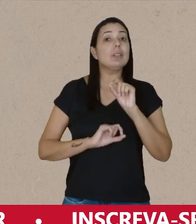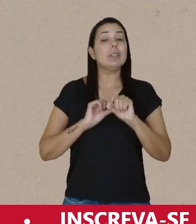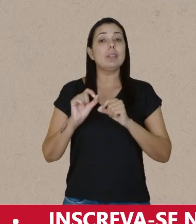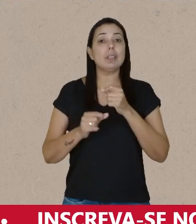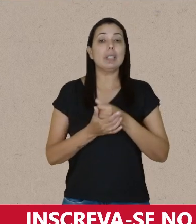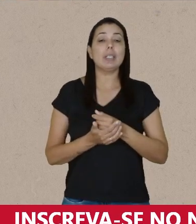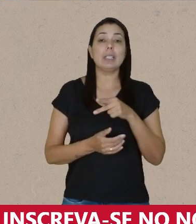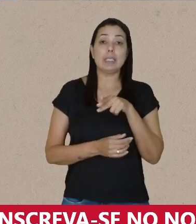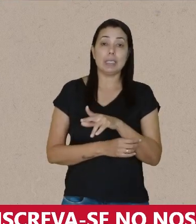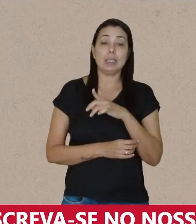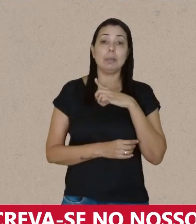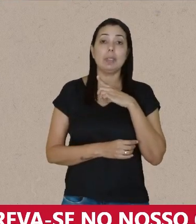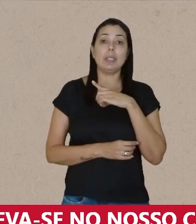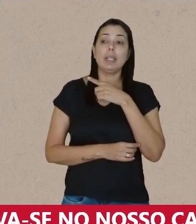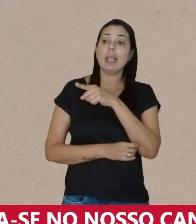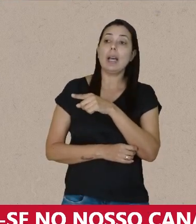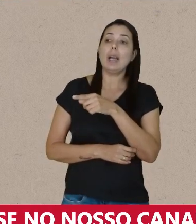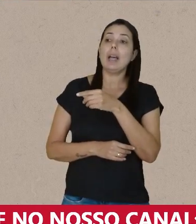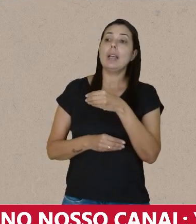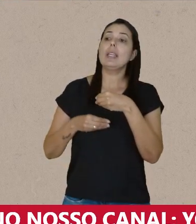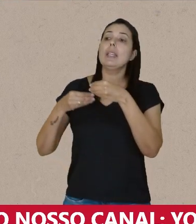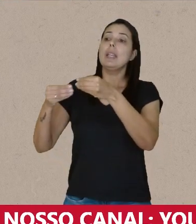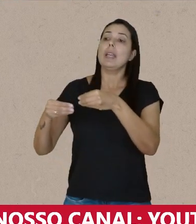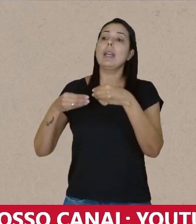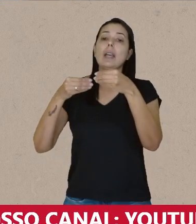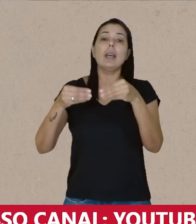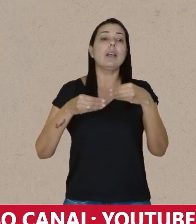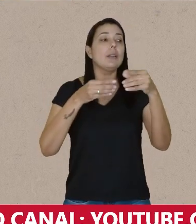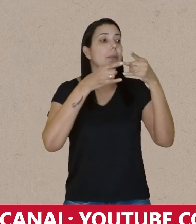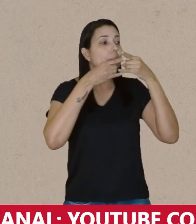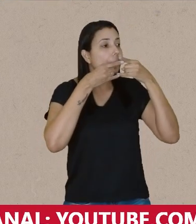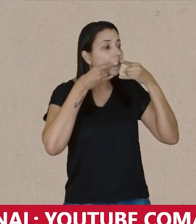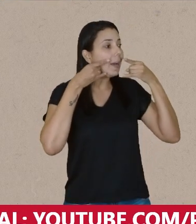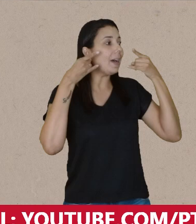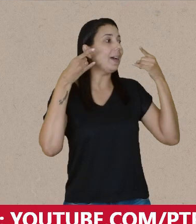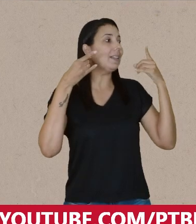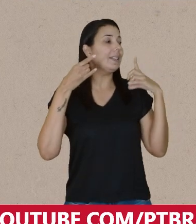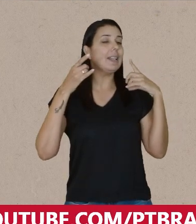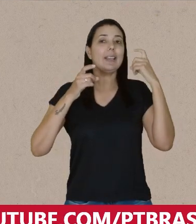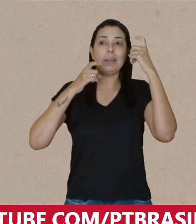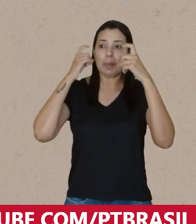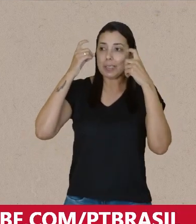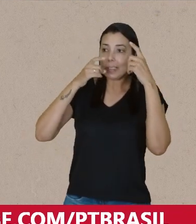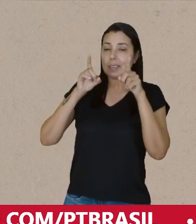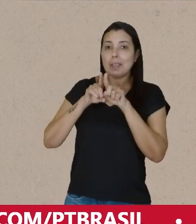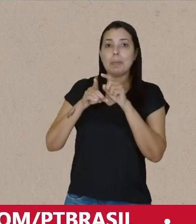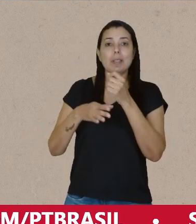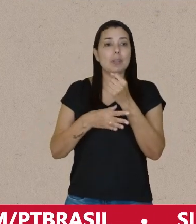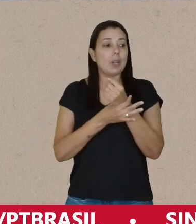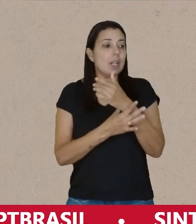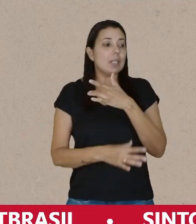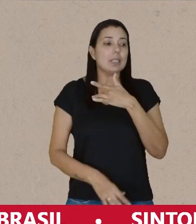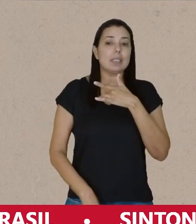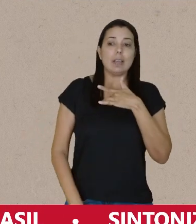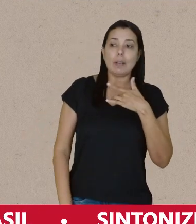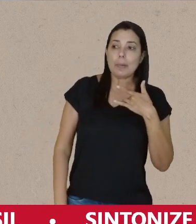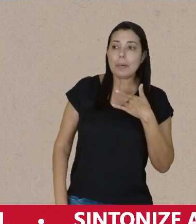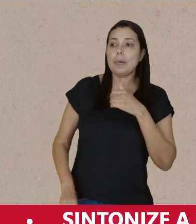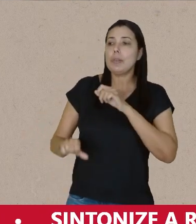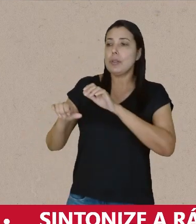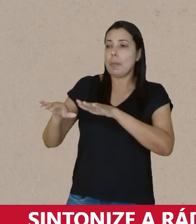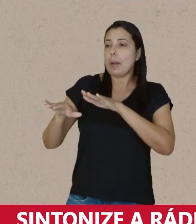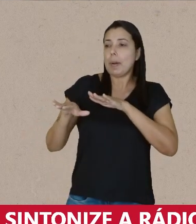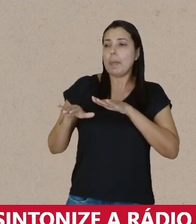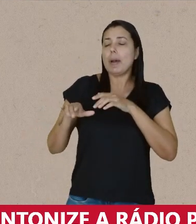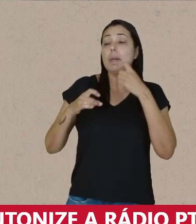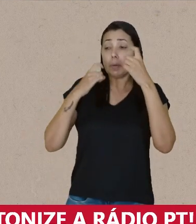que sempre tem uma banquinha ali distribuindo máscara. Então há essa preocupação também com a segurança da saúde, da militância. Isso é